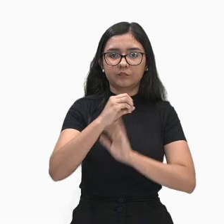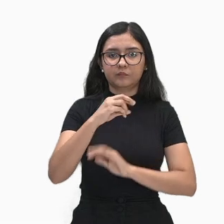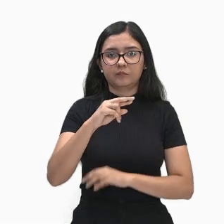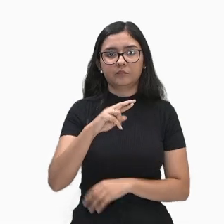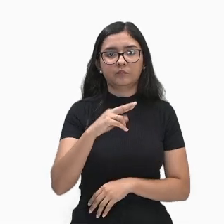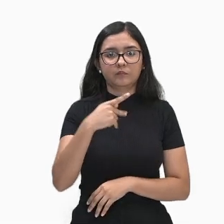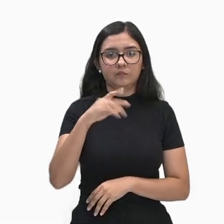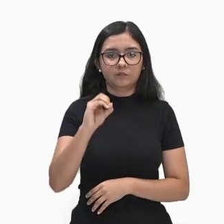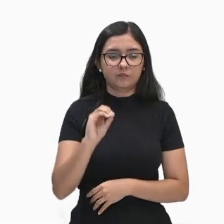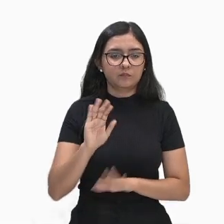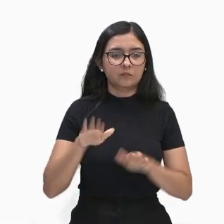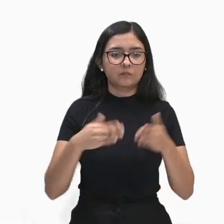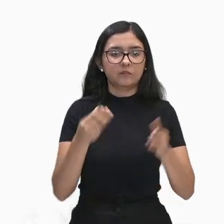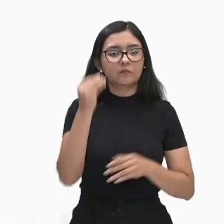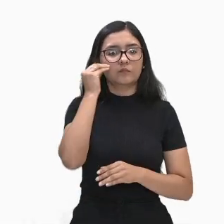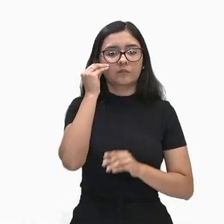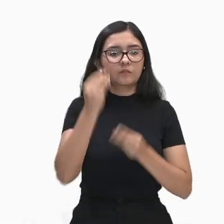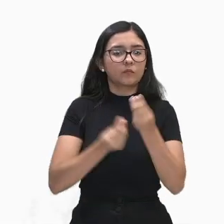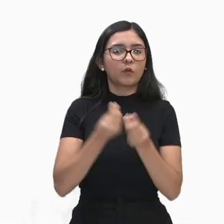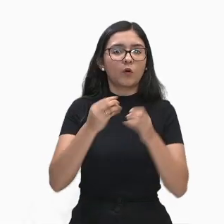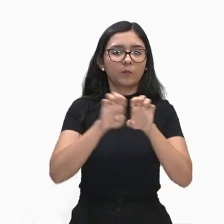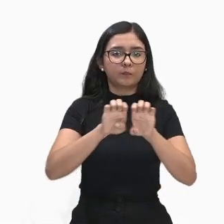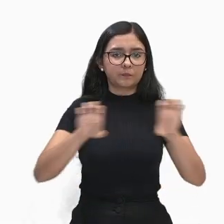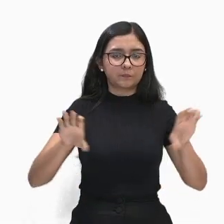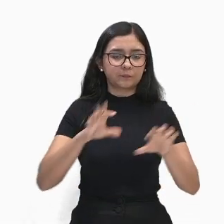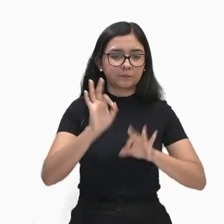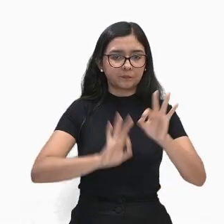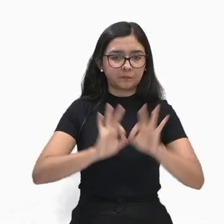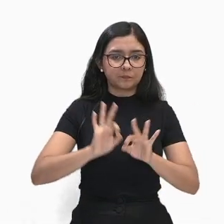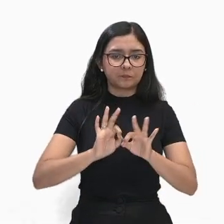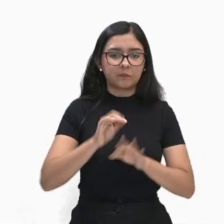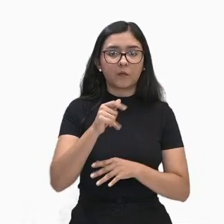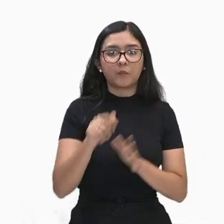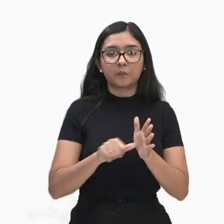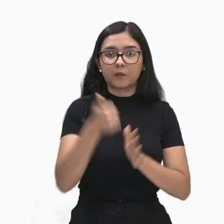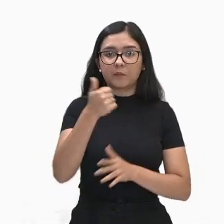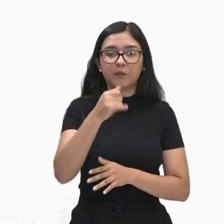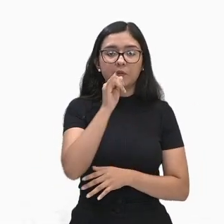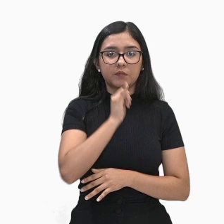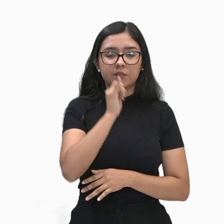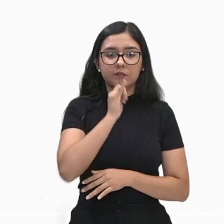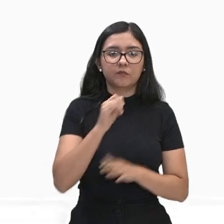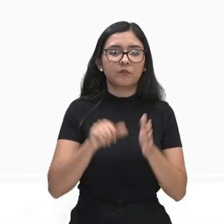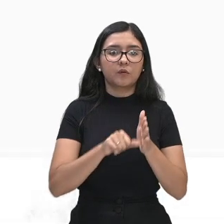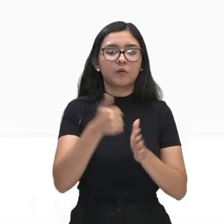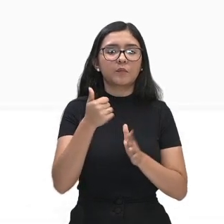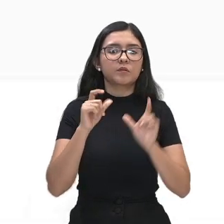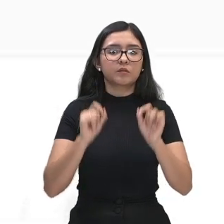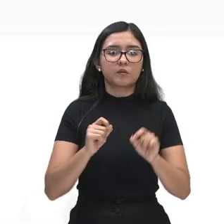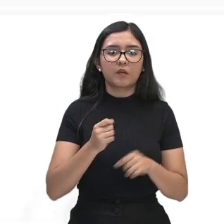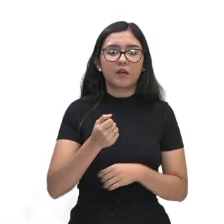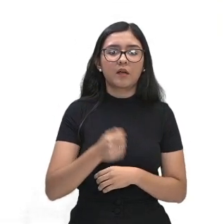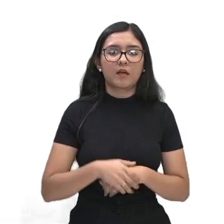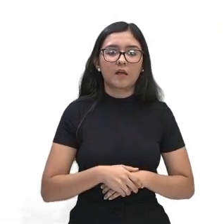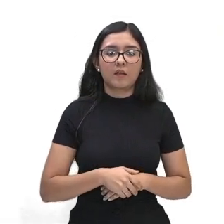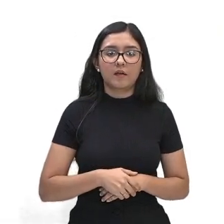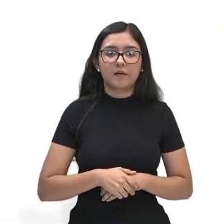Então, vamos lá à resolução do nosso primeiro exemplo. Vamos começar, então, aqui com a solução da letra A.